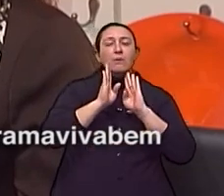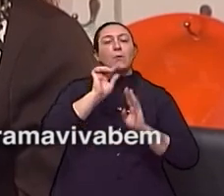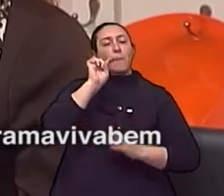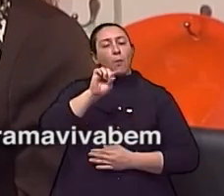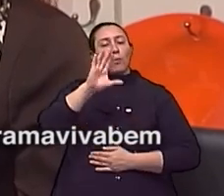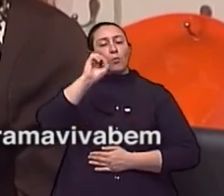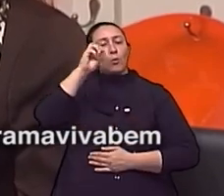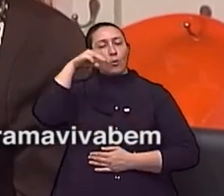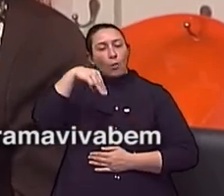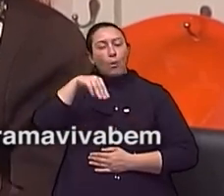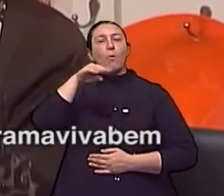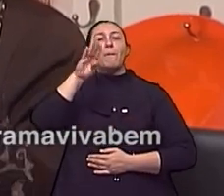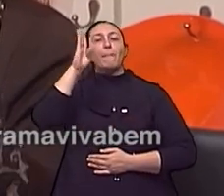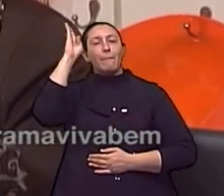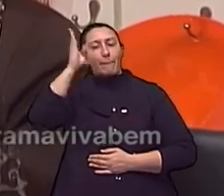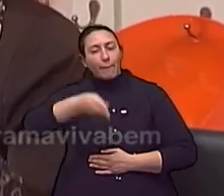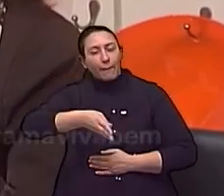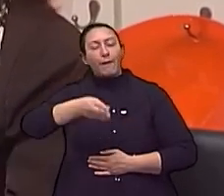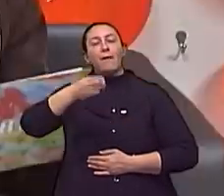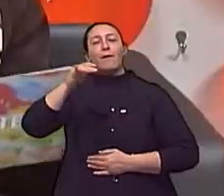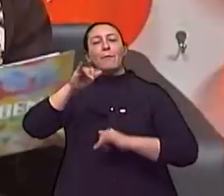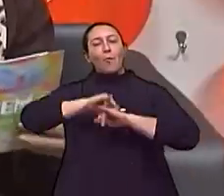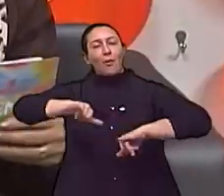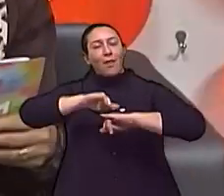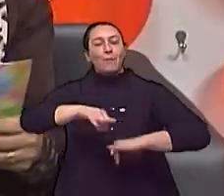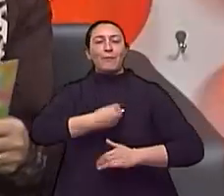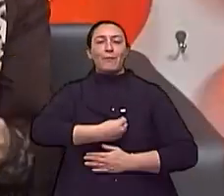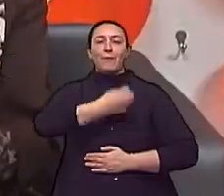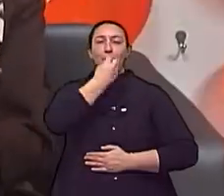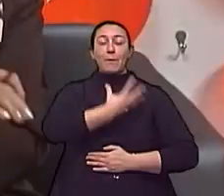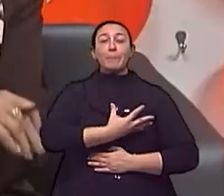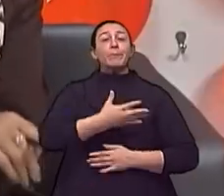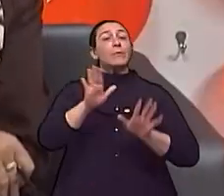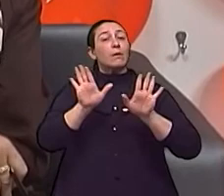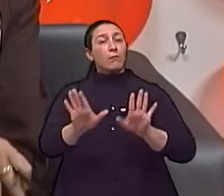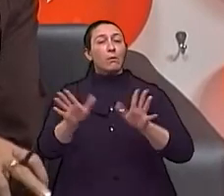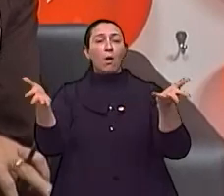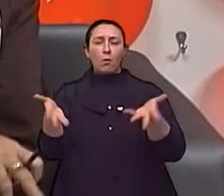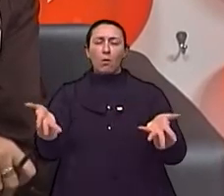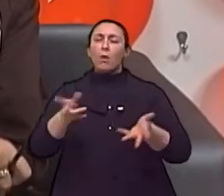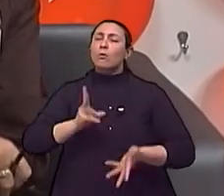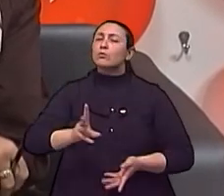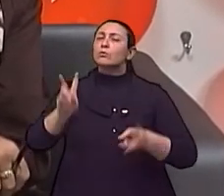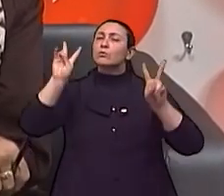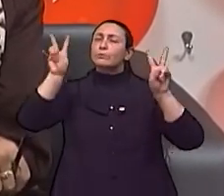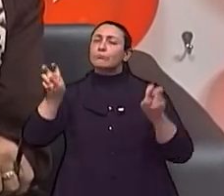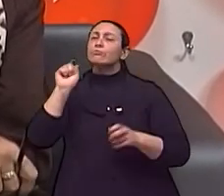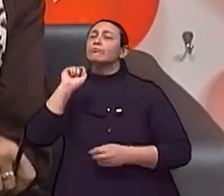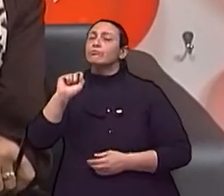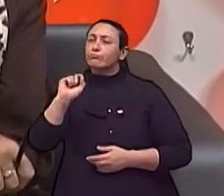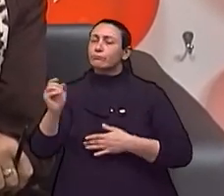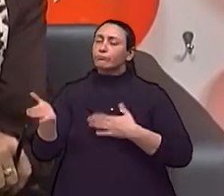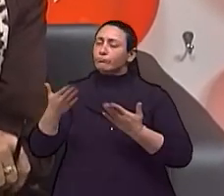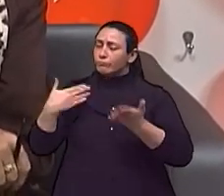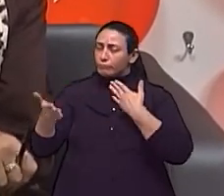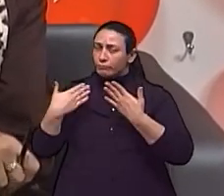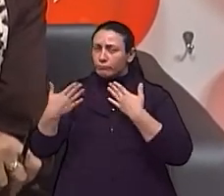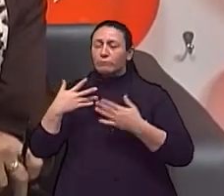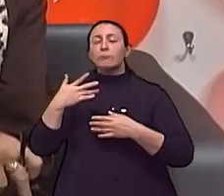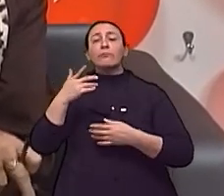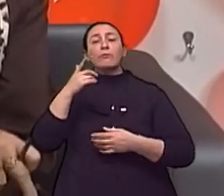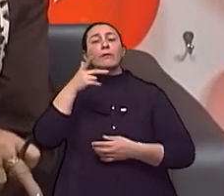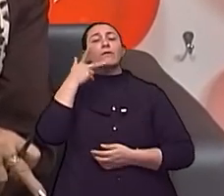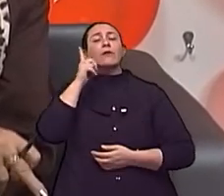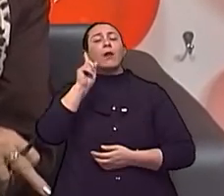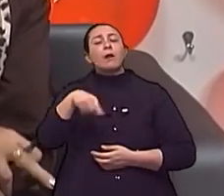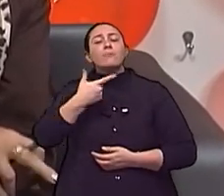facebook.com/programa viva bem a gente espera você né continuamos aqui a nossa conversa sobre Rob na terceira idade com o